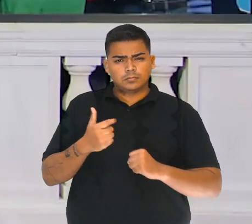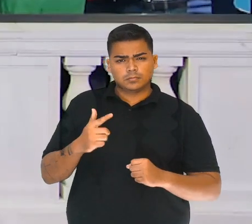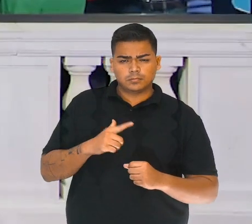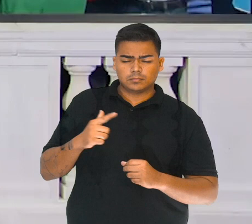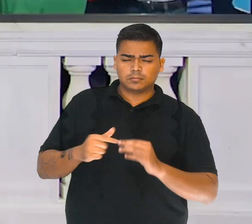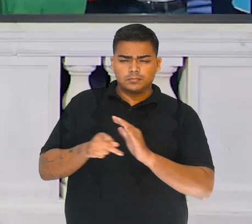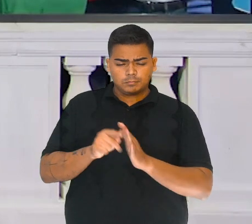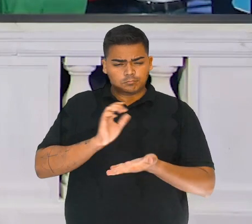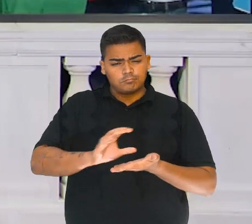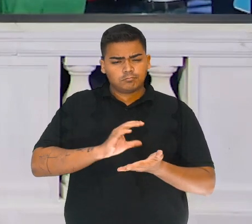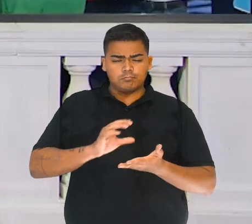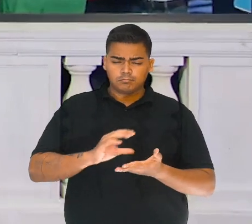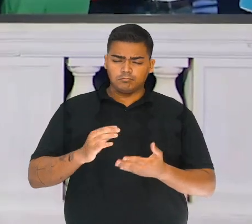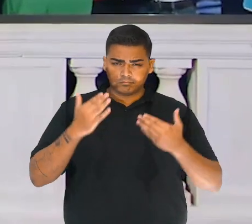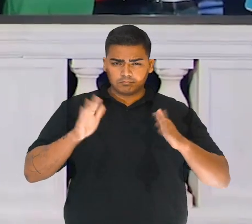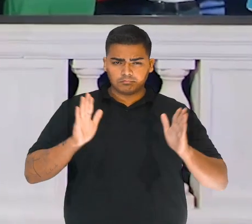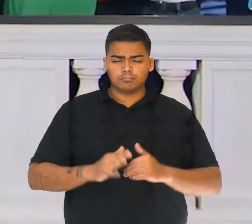na Bolsa de Valores e tocar o sino.